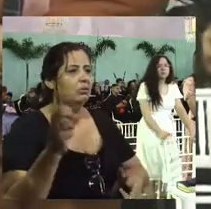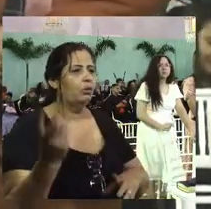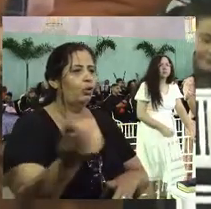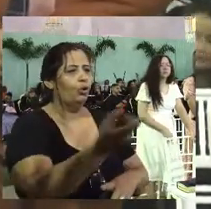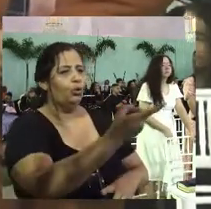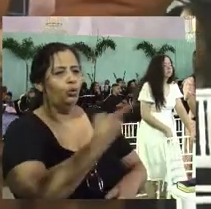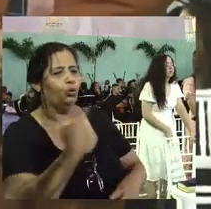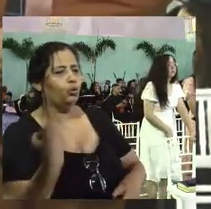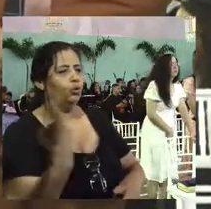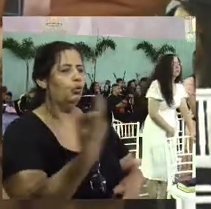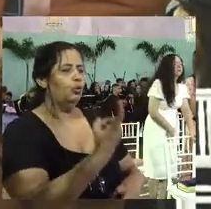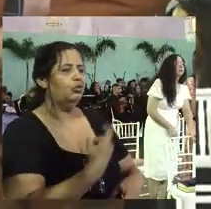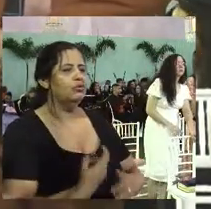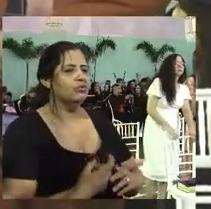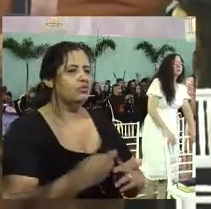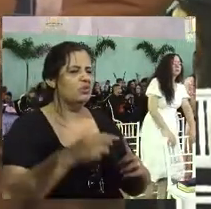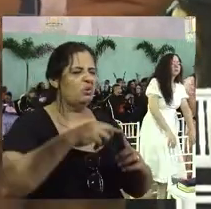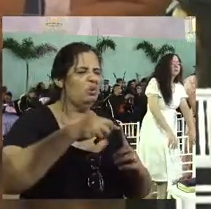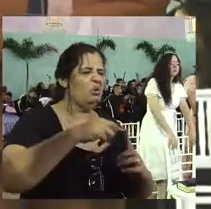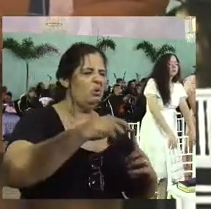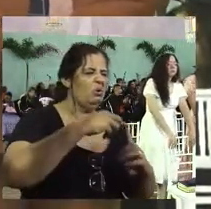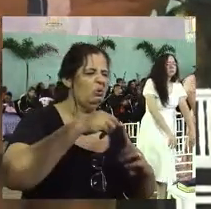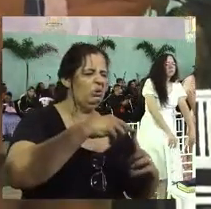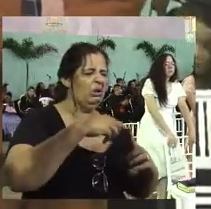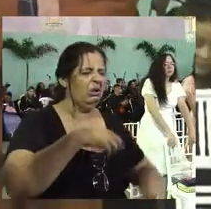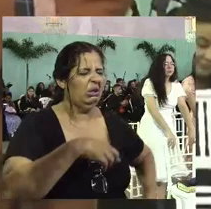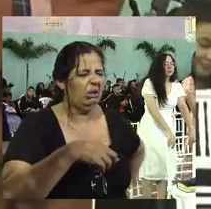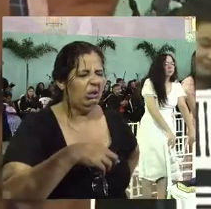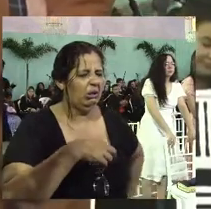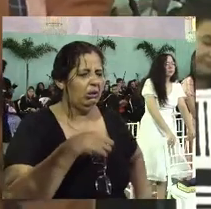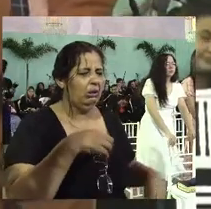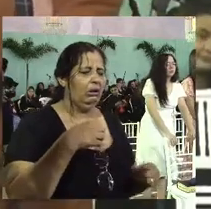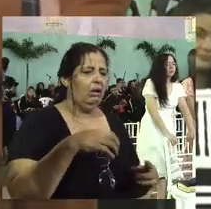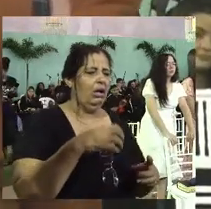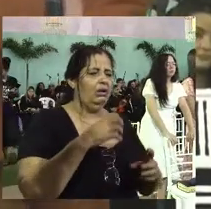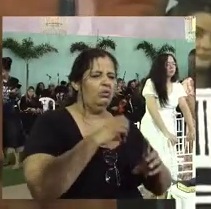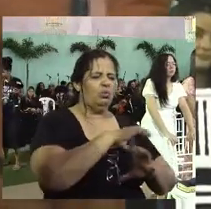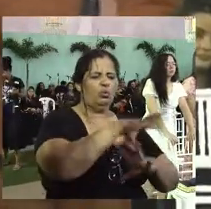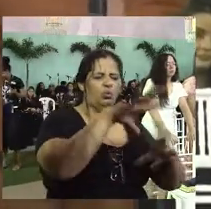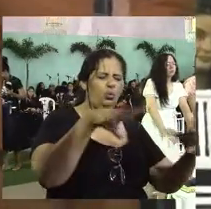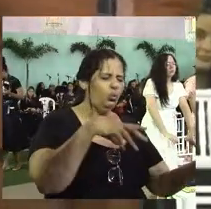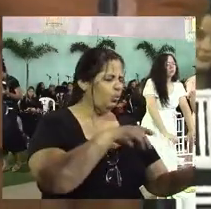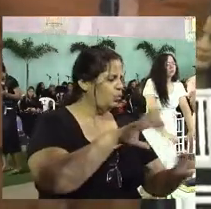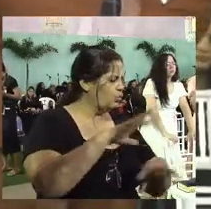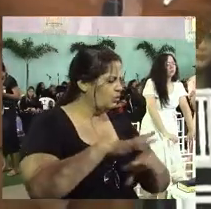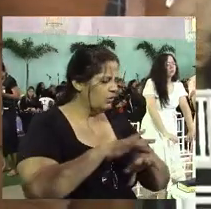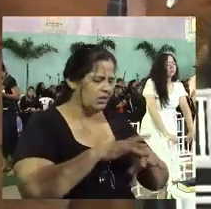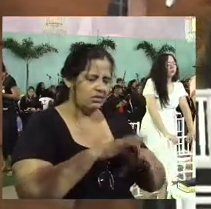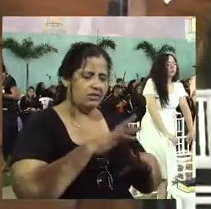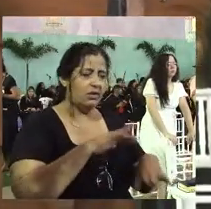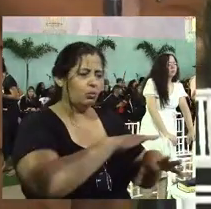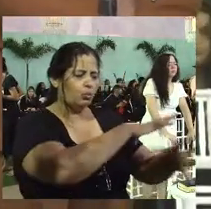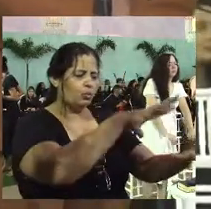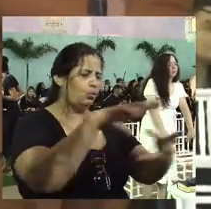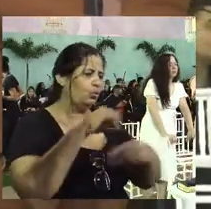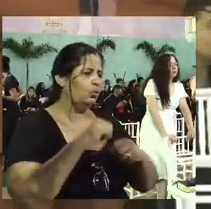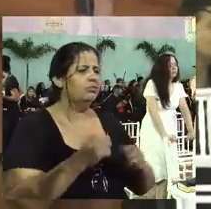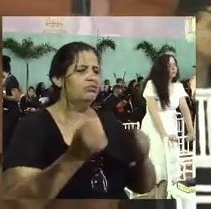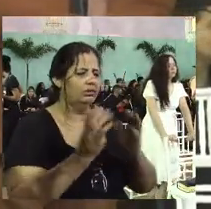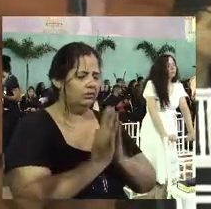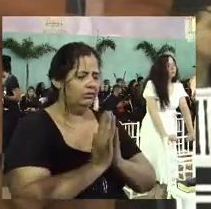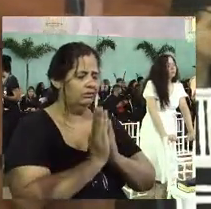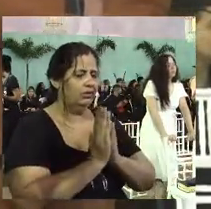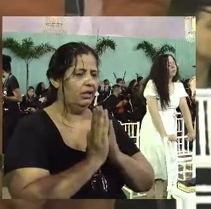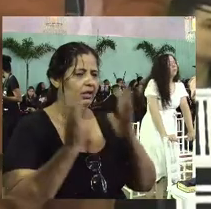na galeria pedra no rim cálculo renal gastrite usa H pylori irmão tudo quanto é de doença corre